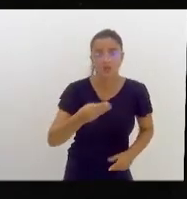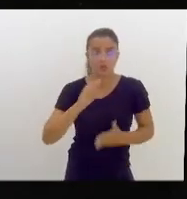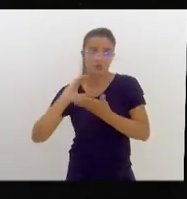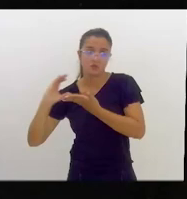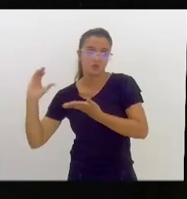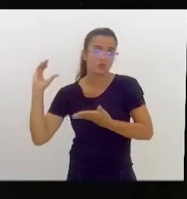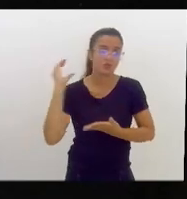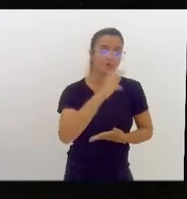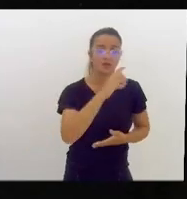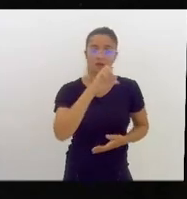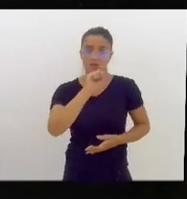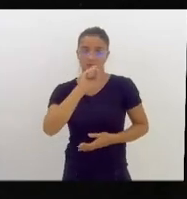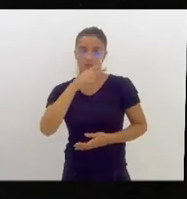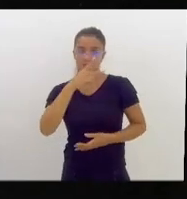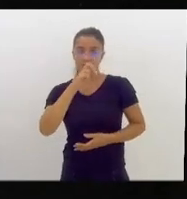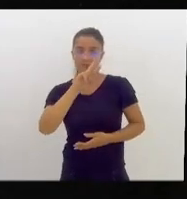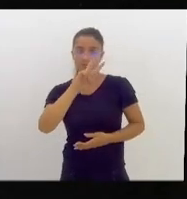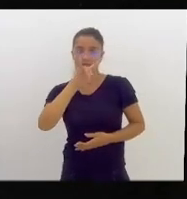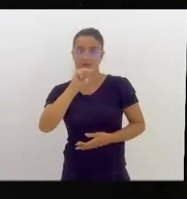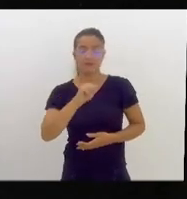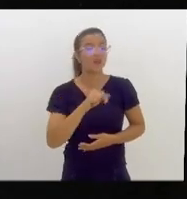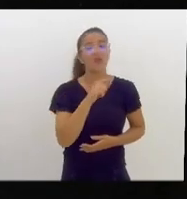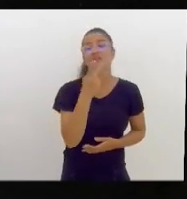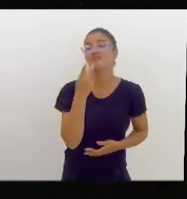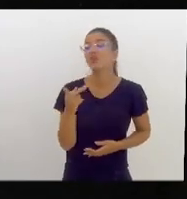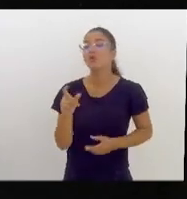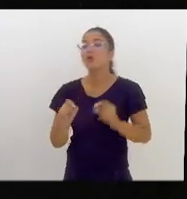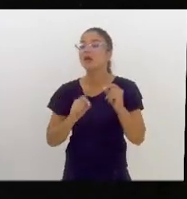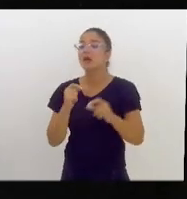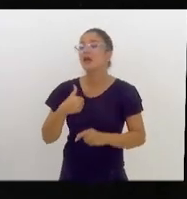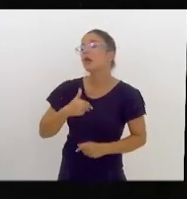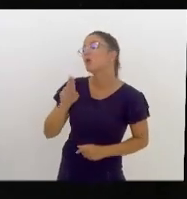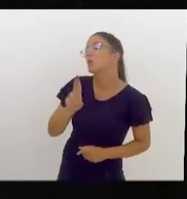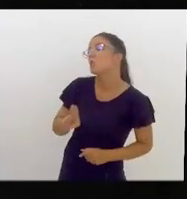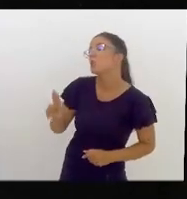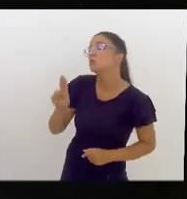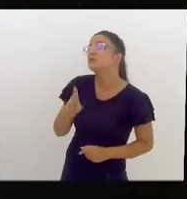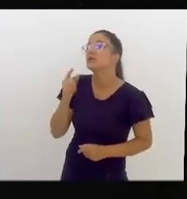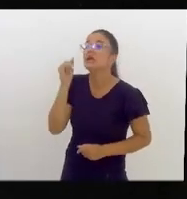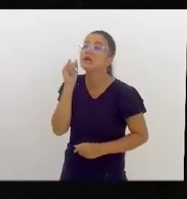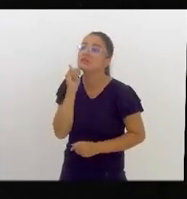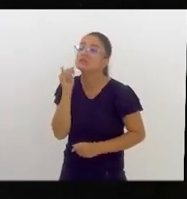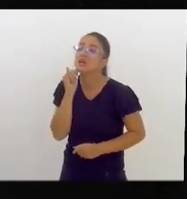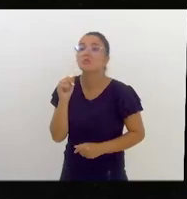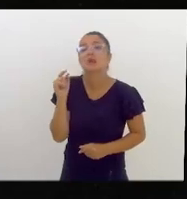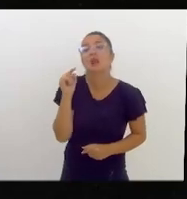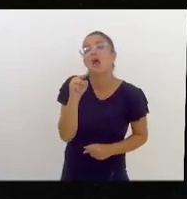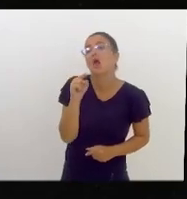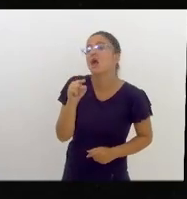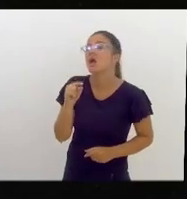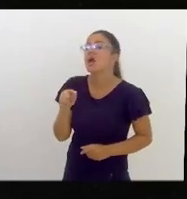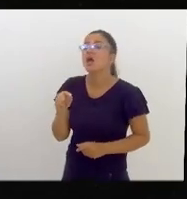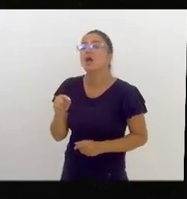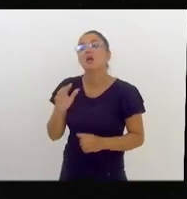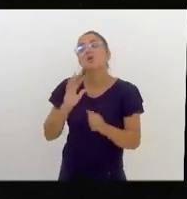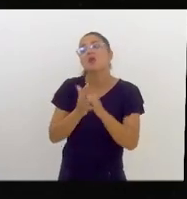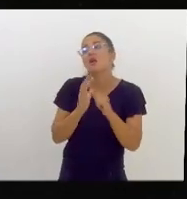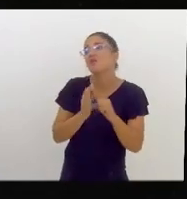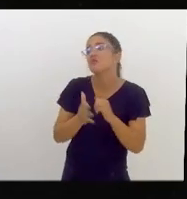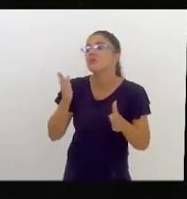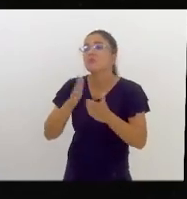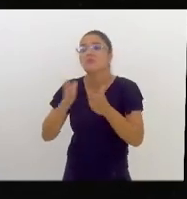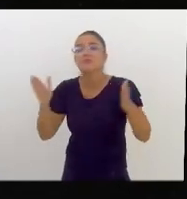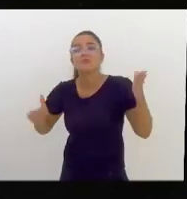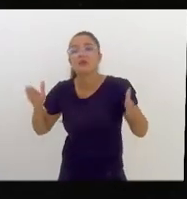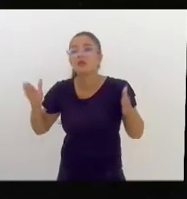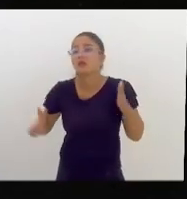para a Supervia, que a Supervia vai utilizar para fazer a compensação tarifária da questão da pandemia.